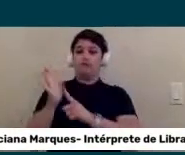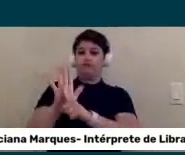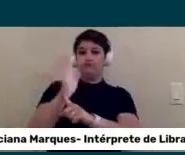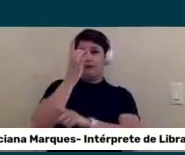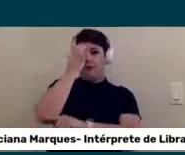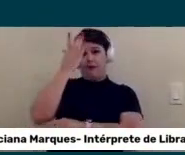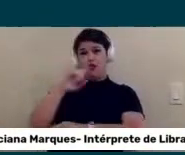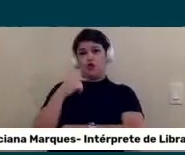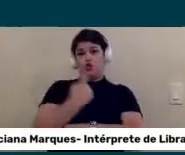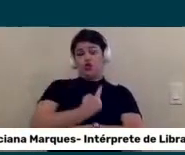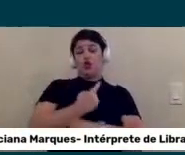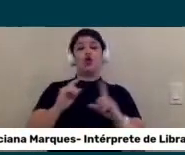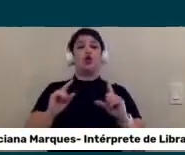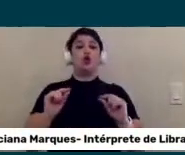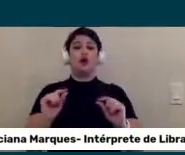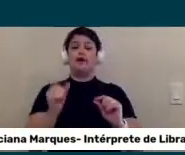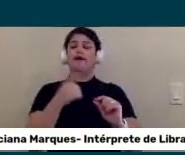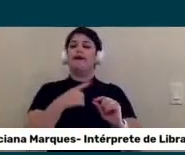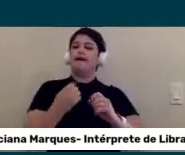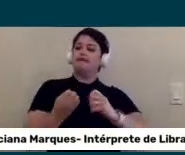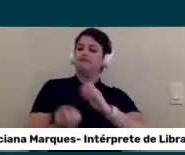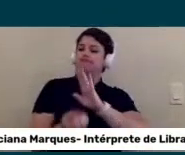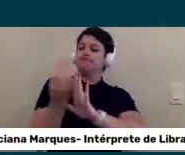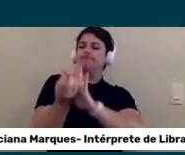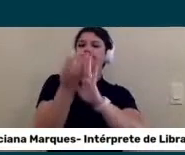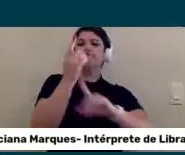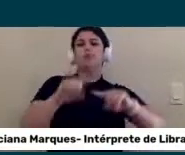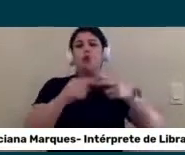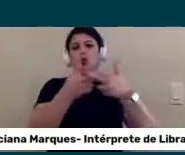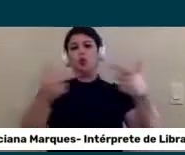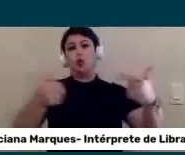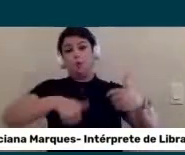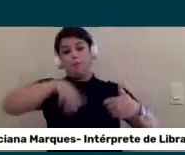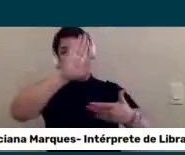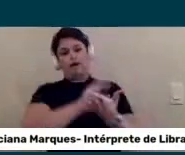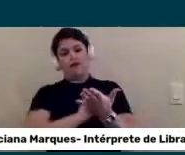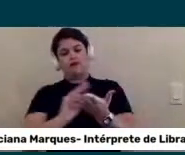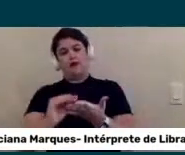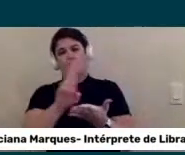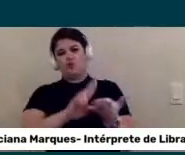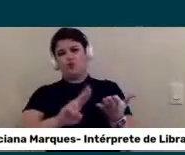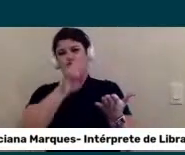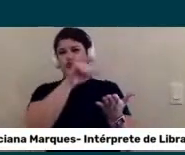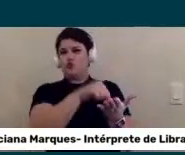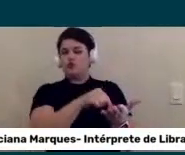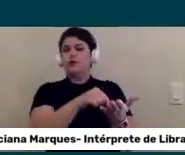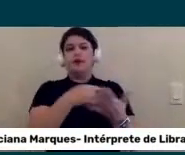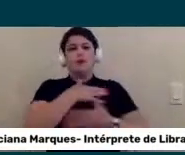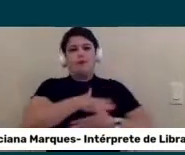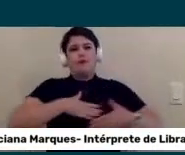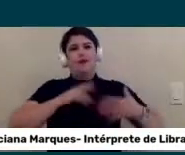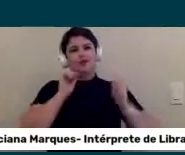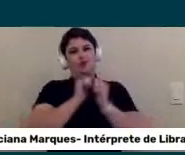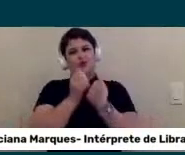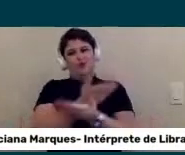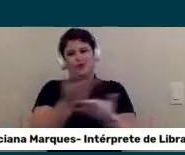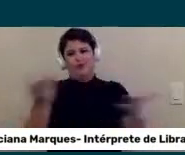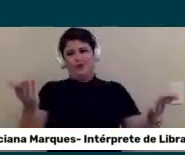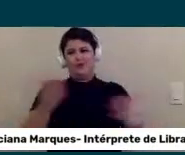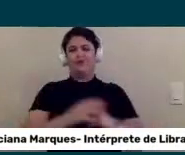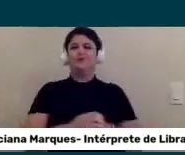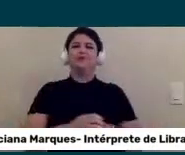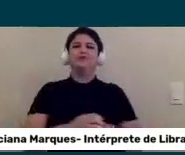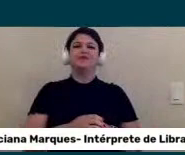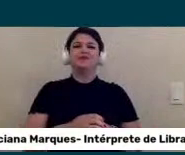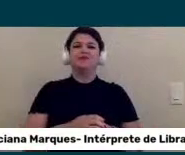né, a desenvolver produtos baseados em dados. Vai ser um prazer estar com vocês. Massa.